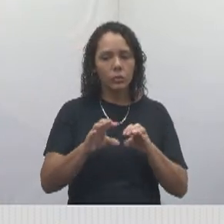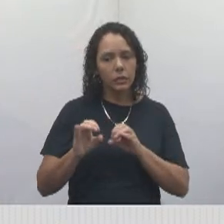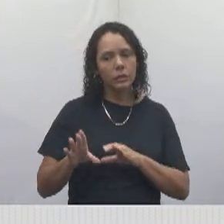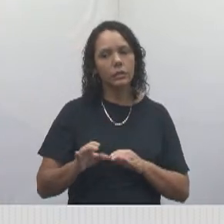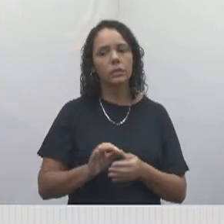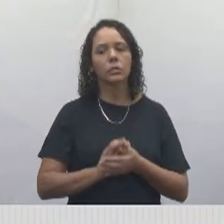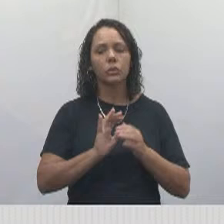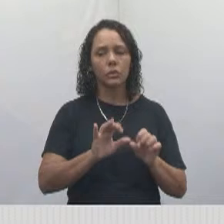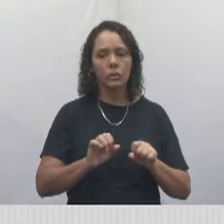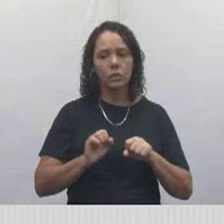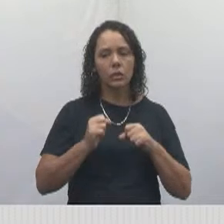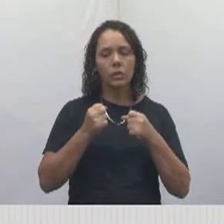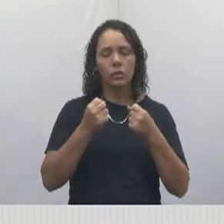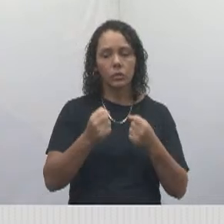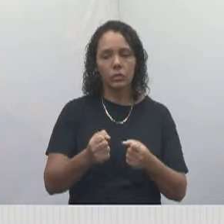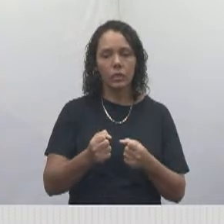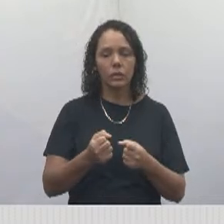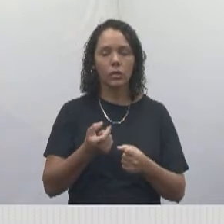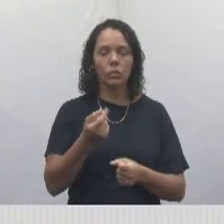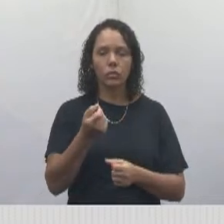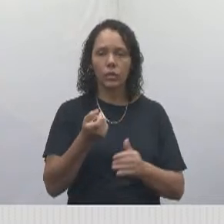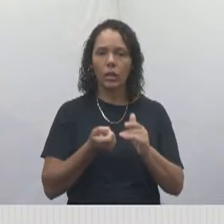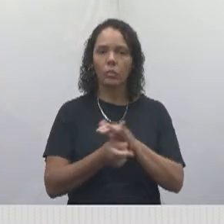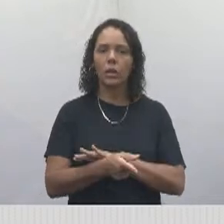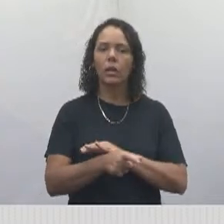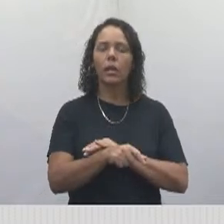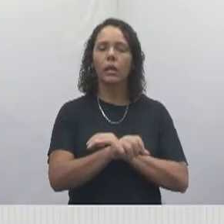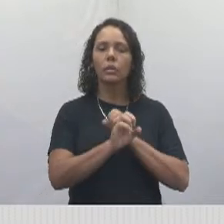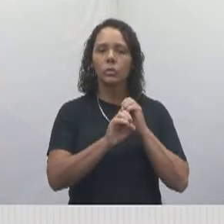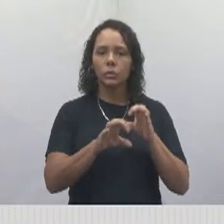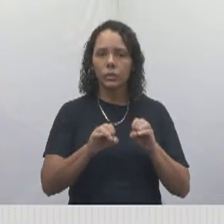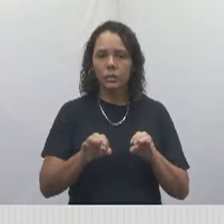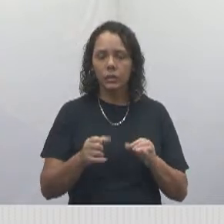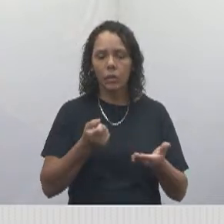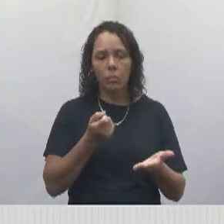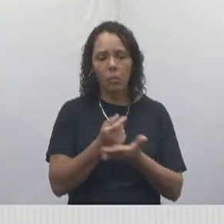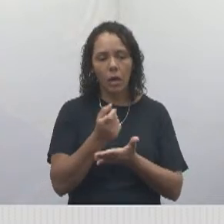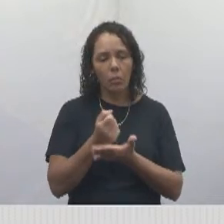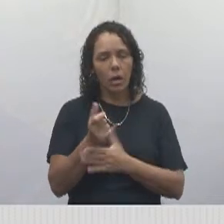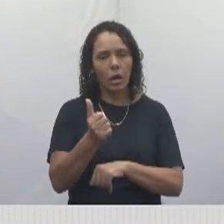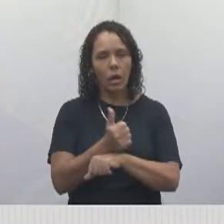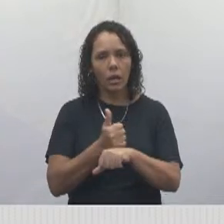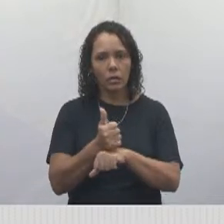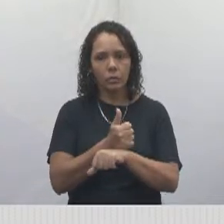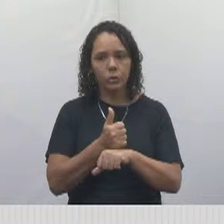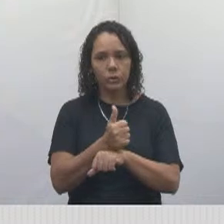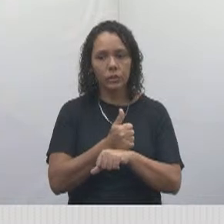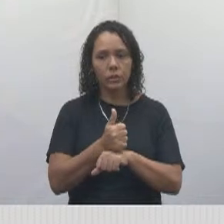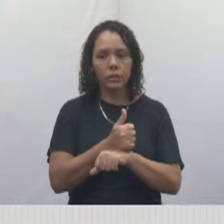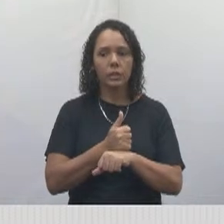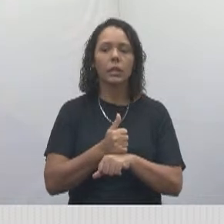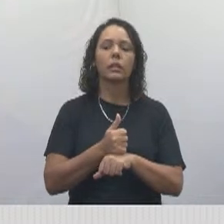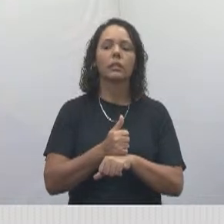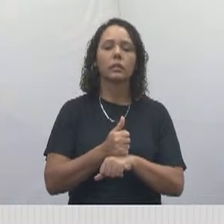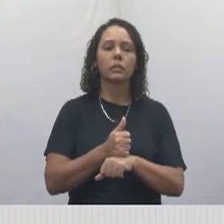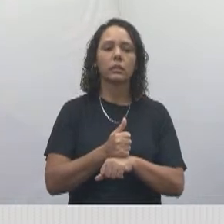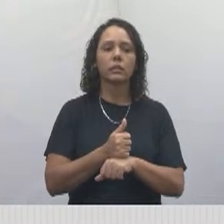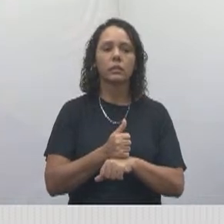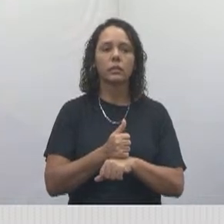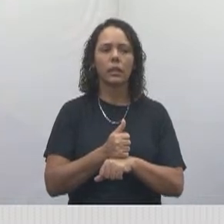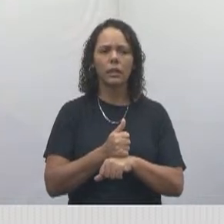dedicação dos recursos do ensino para o pagamento de pessoal, profissionais da educação